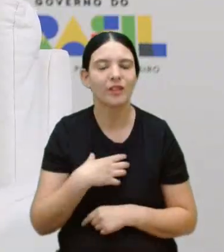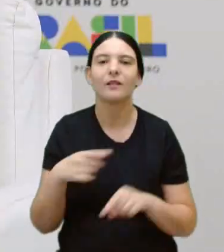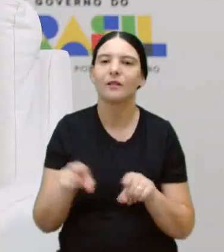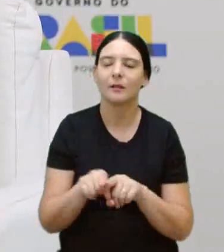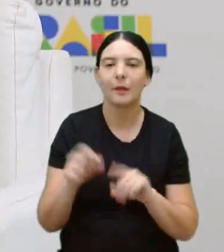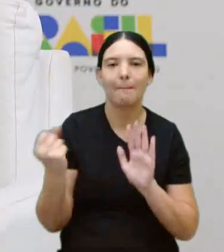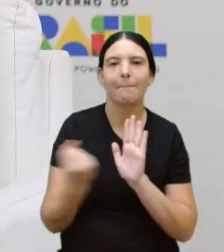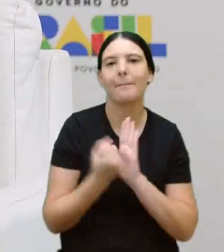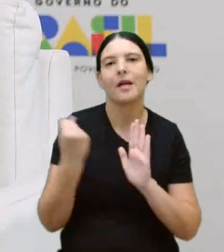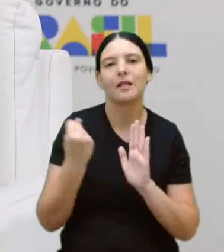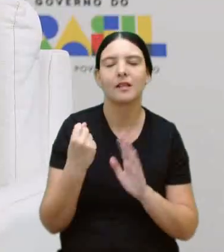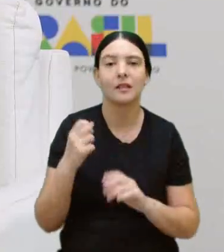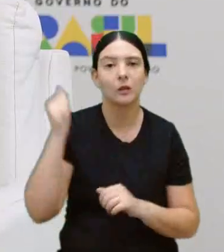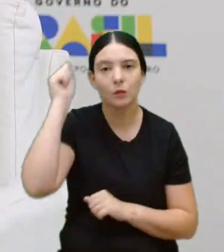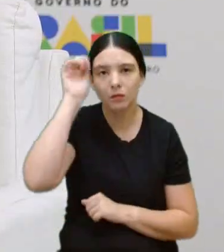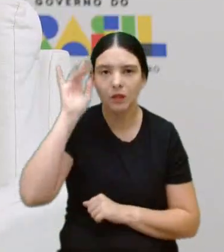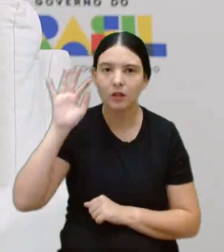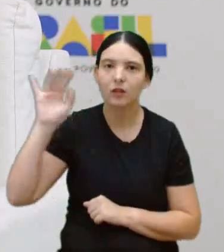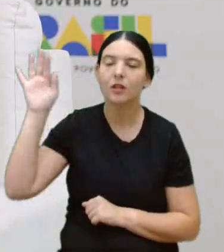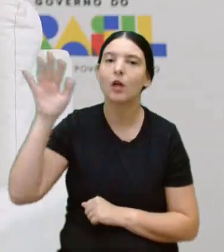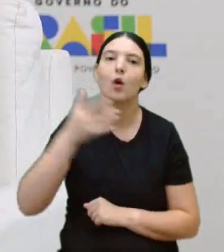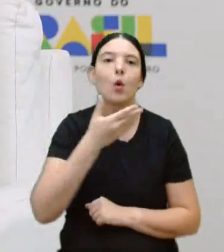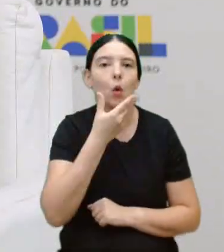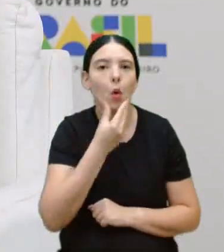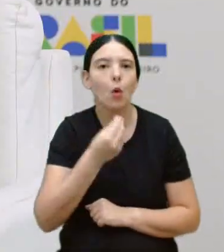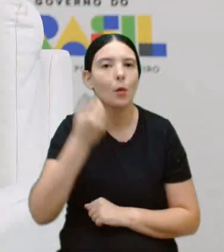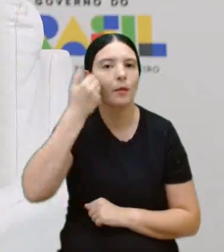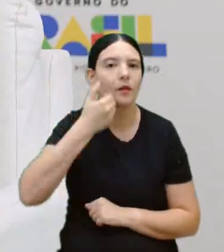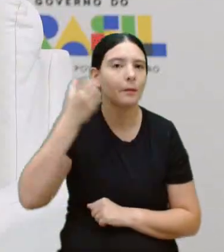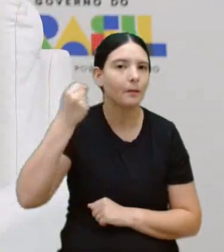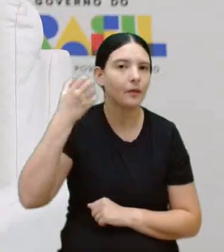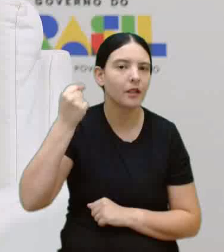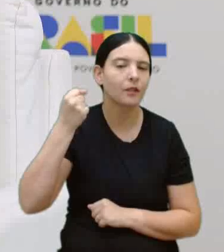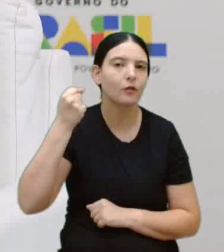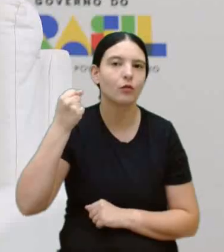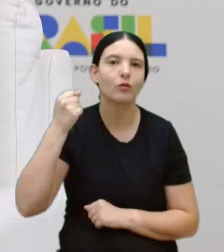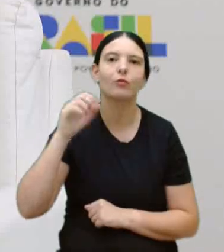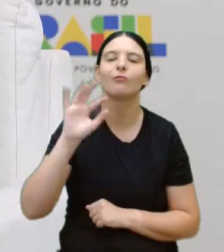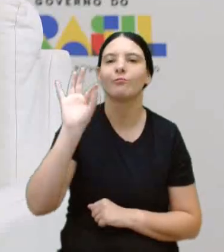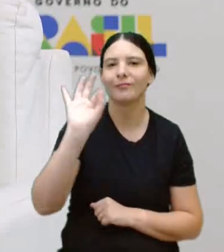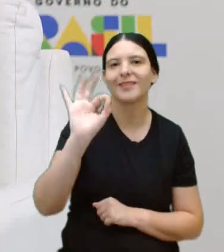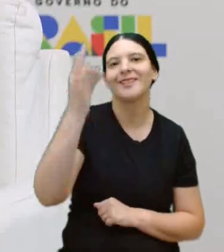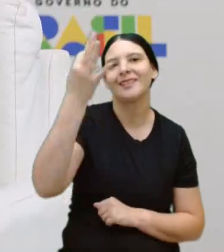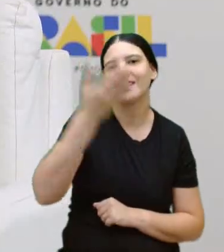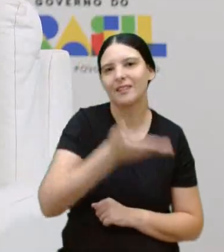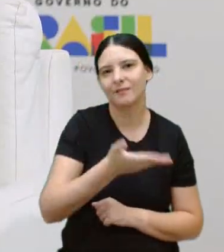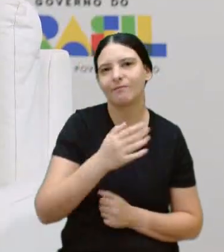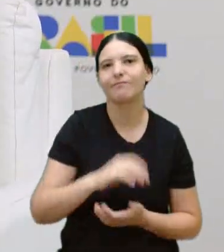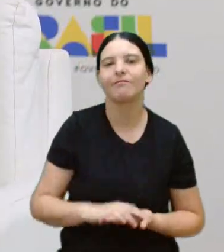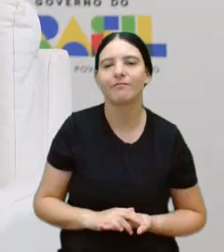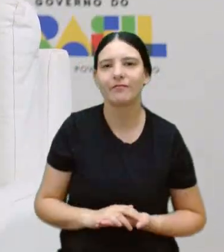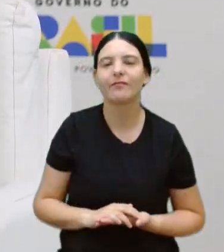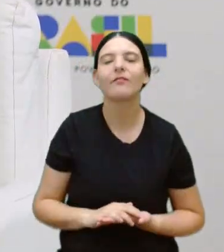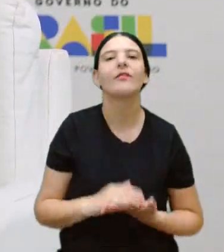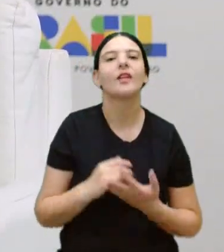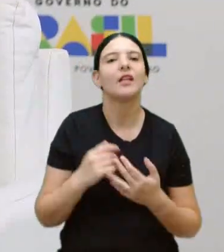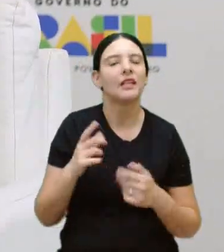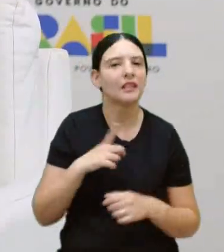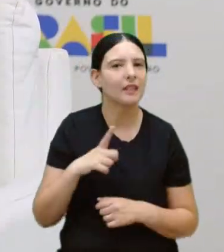nosso imaginário, um homem branco com sotaque, né, um homem branco francês, ele teria muito